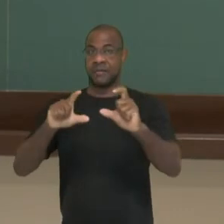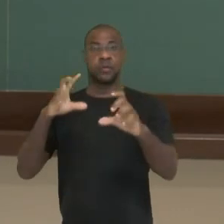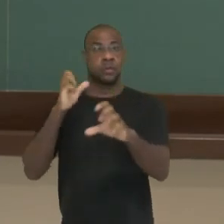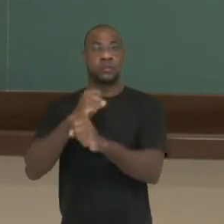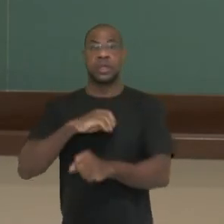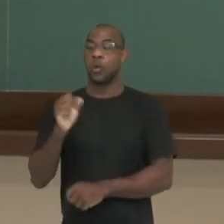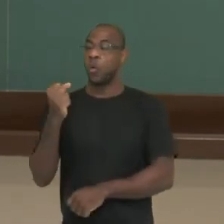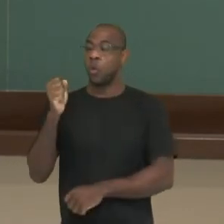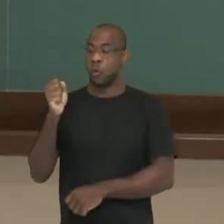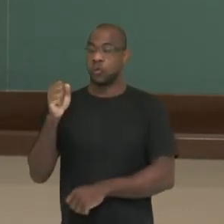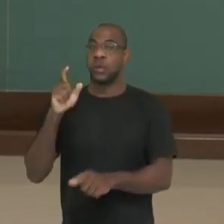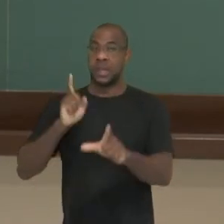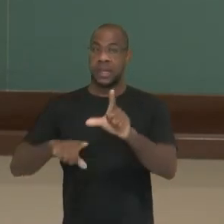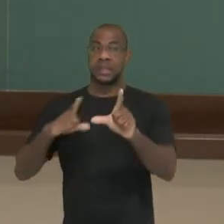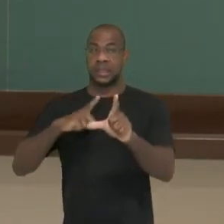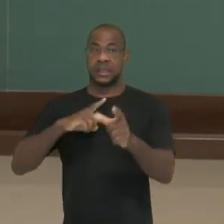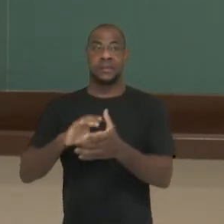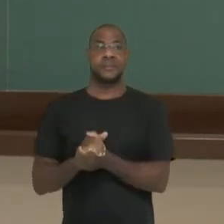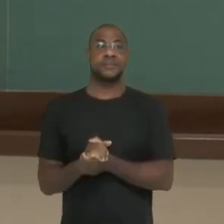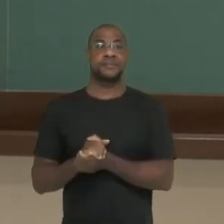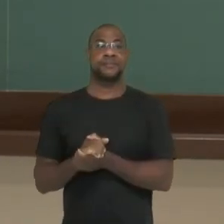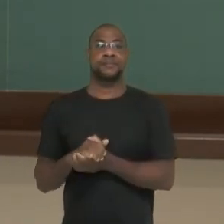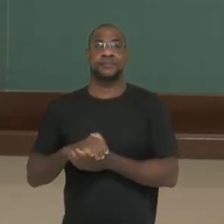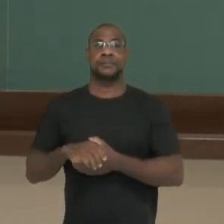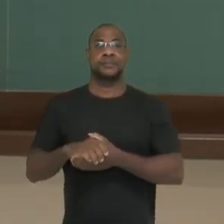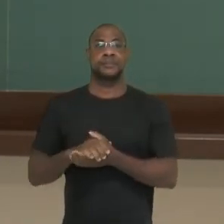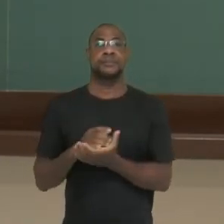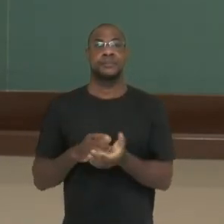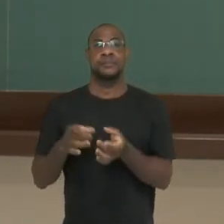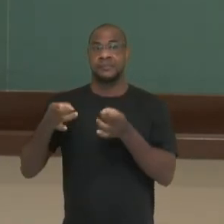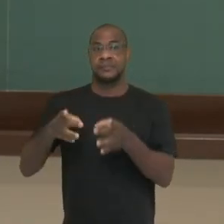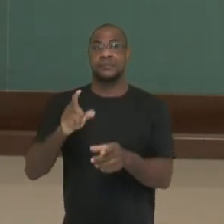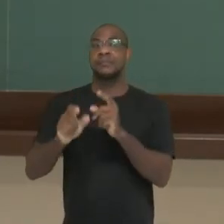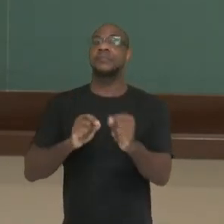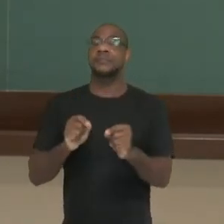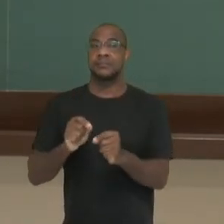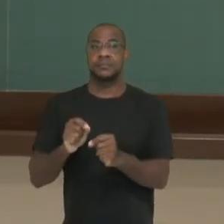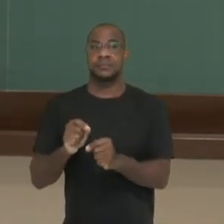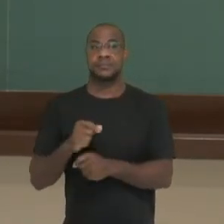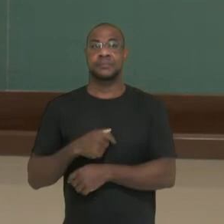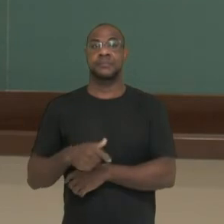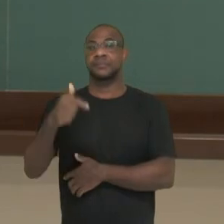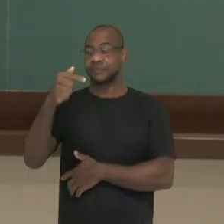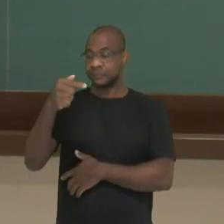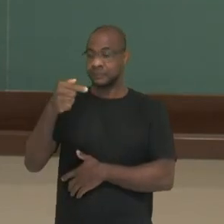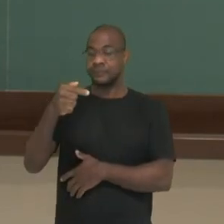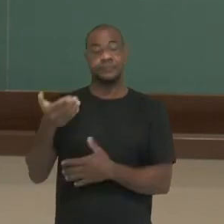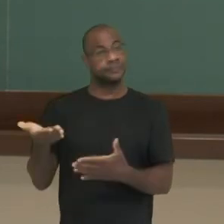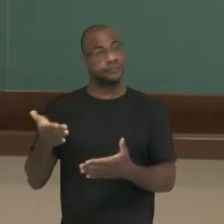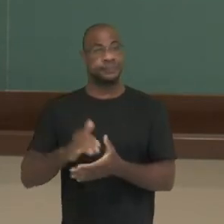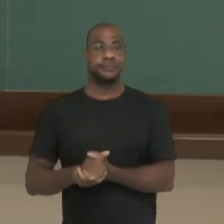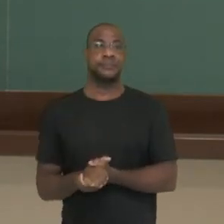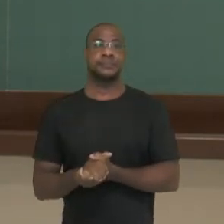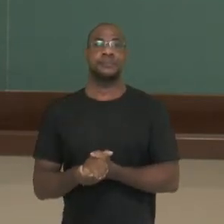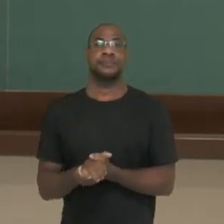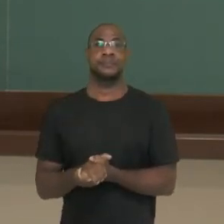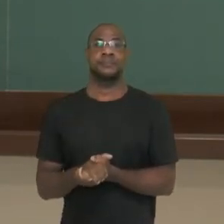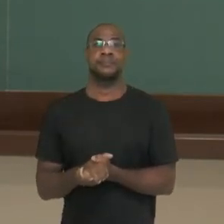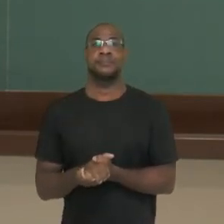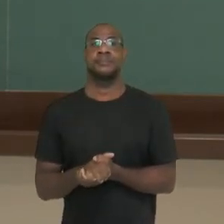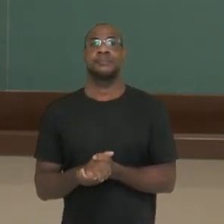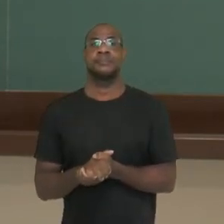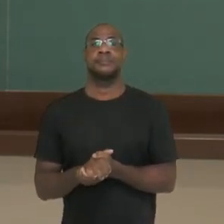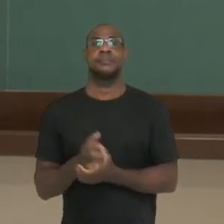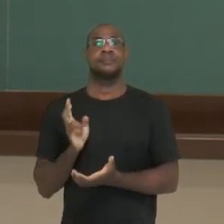letra A, eu vou trabalhar com as demais que me sobraram, que no caso aqui é 7. Tranquilo, gente? Então vamos